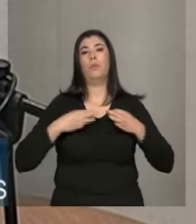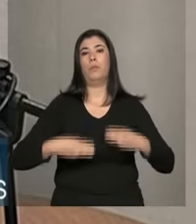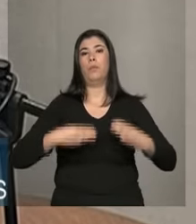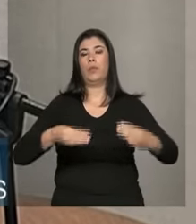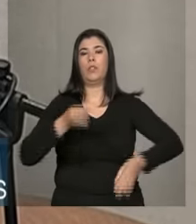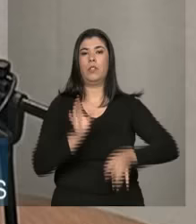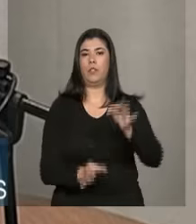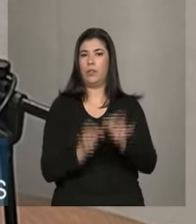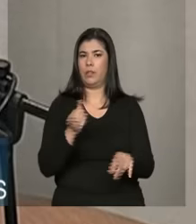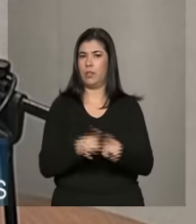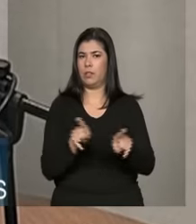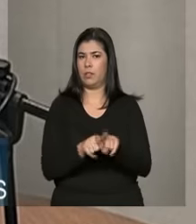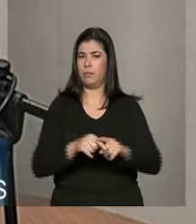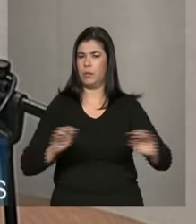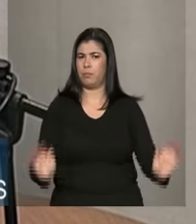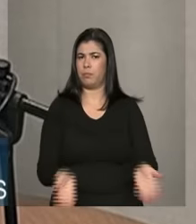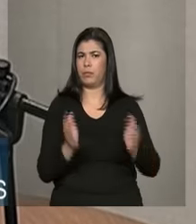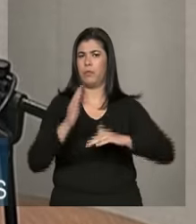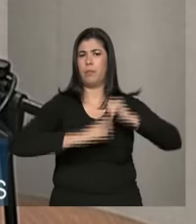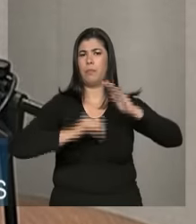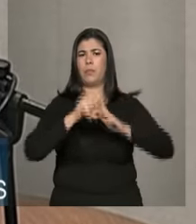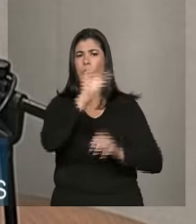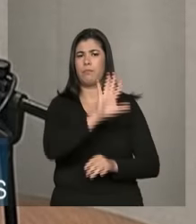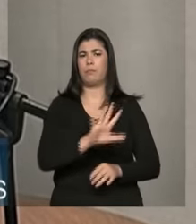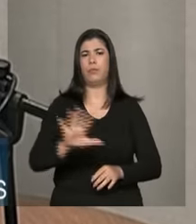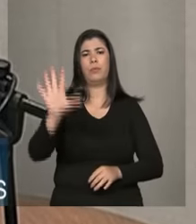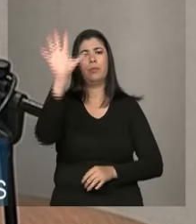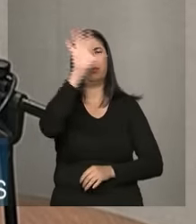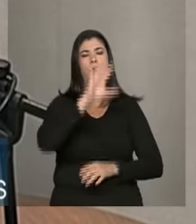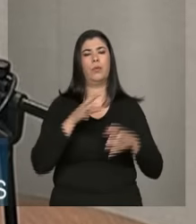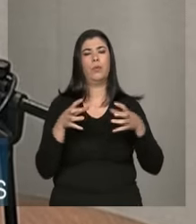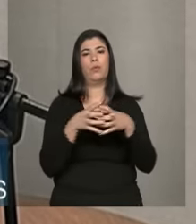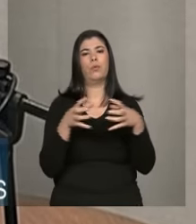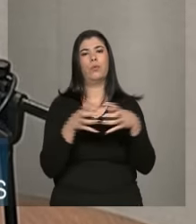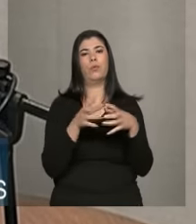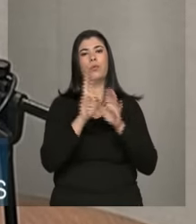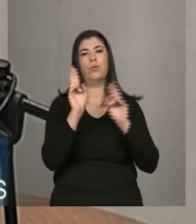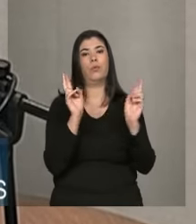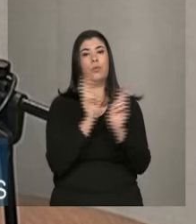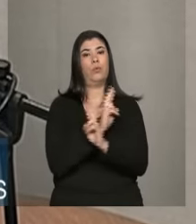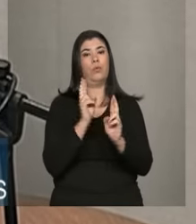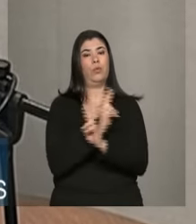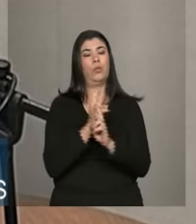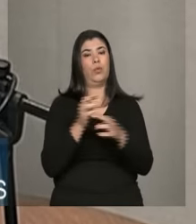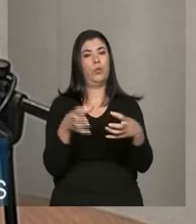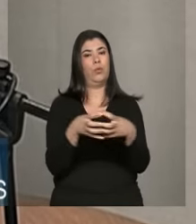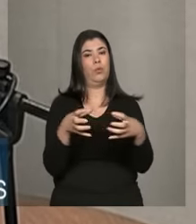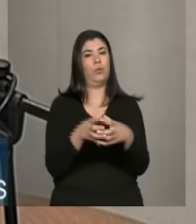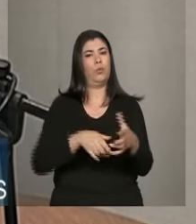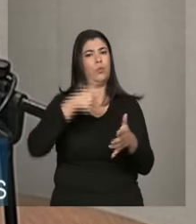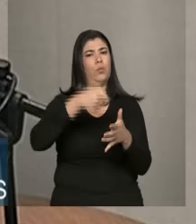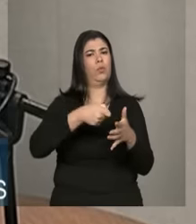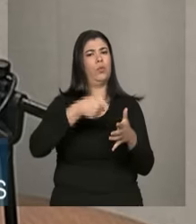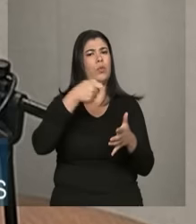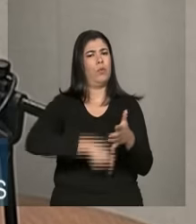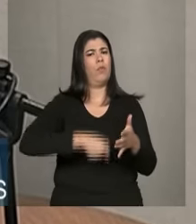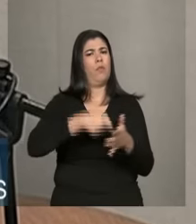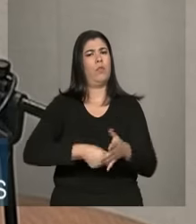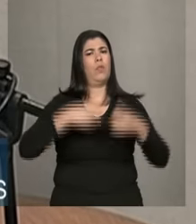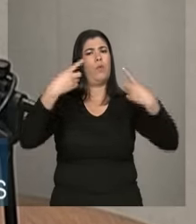mobilizar ações nacionais em conjunto com a rede de núcleos de enfrentamento ao tráfico de